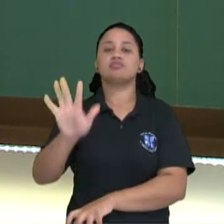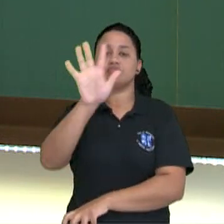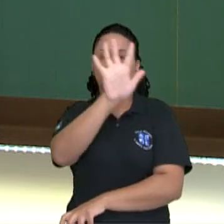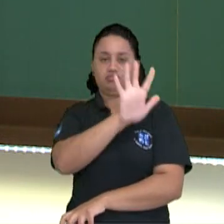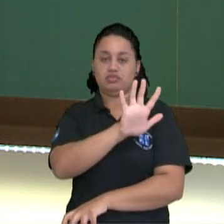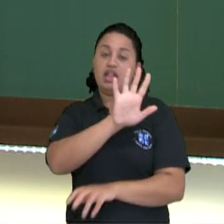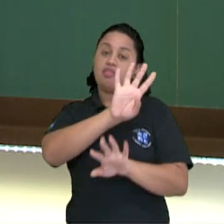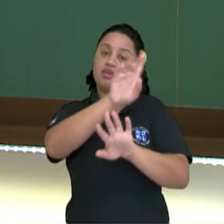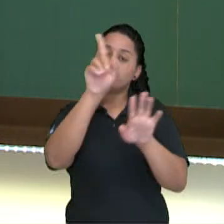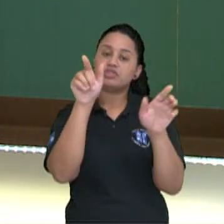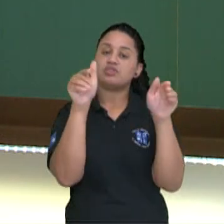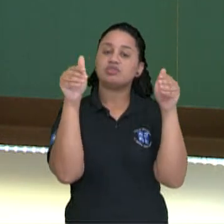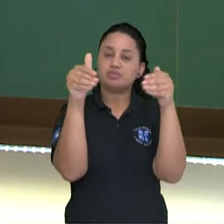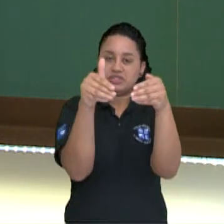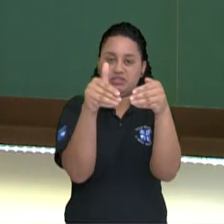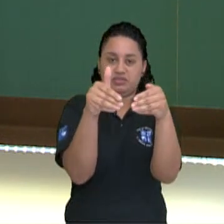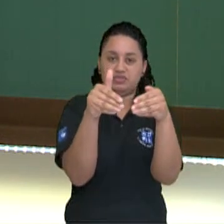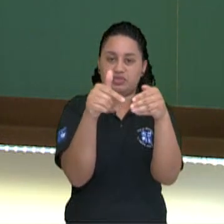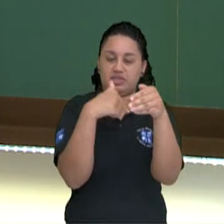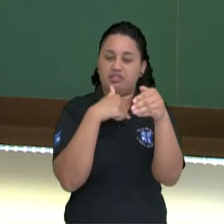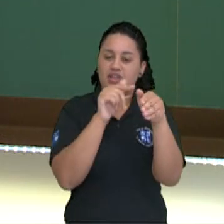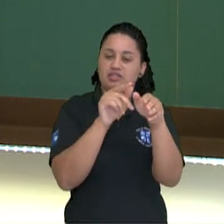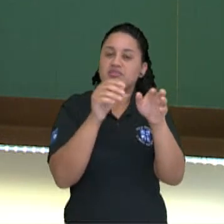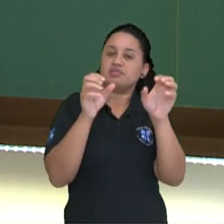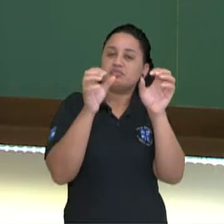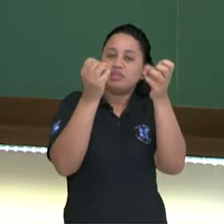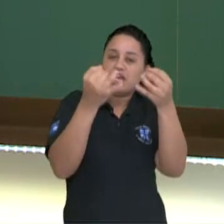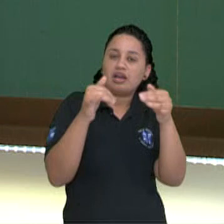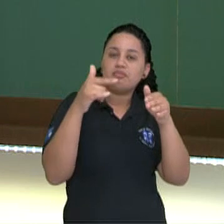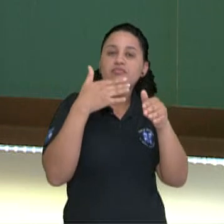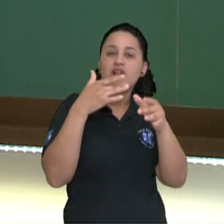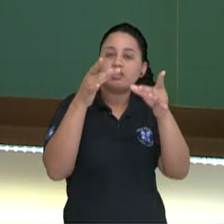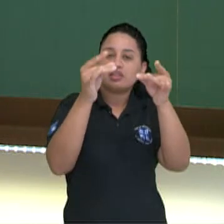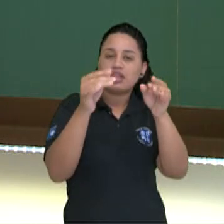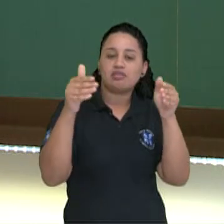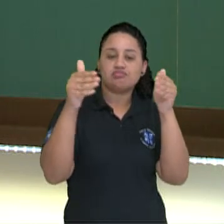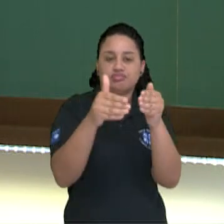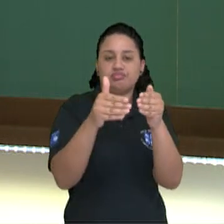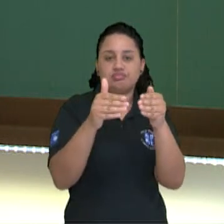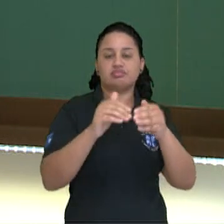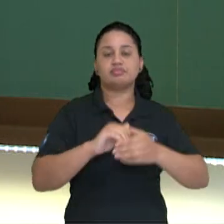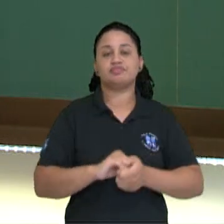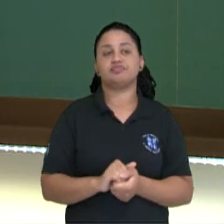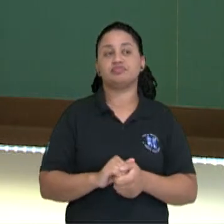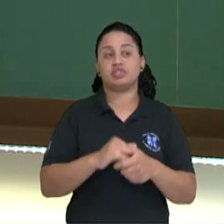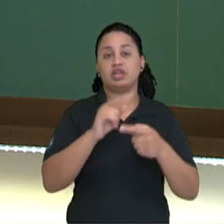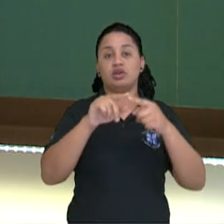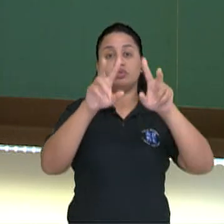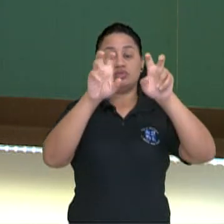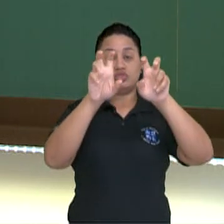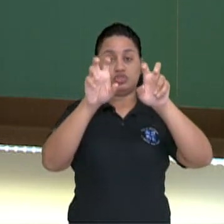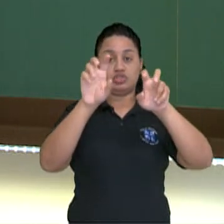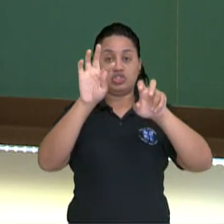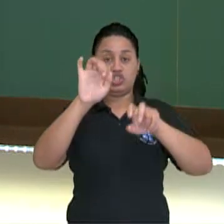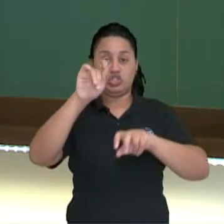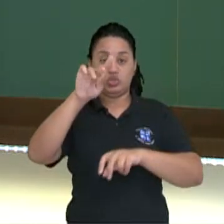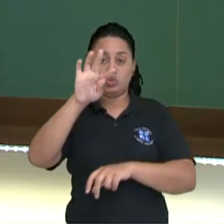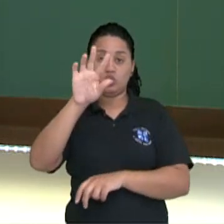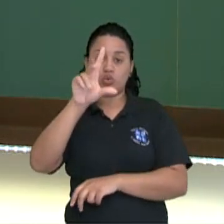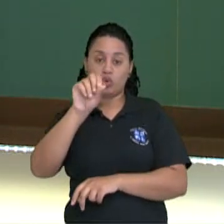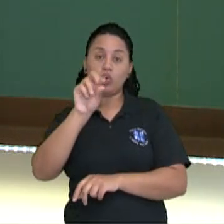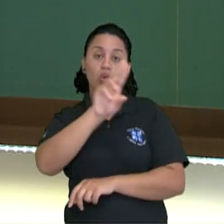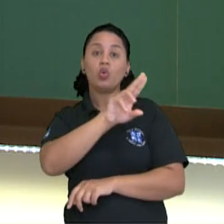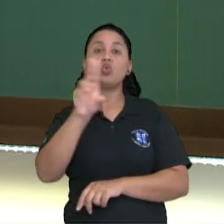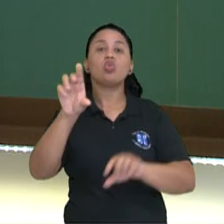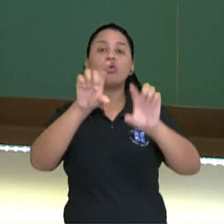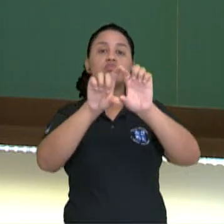macro e depois temos o tema, que é o ponto mais específico dentro de um assunto. Então, título é uma coisa, é aquilo que dá nome